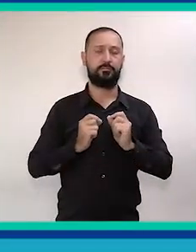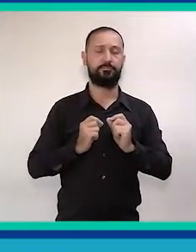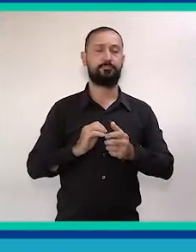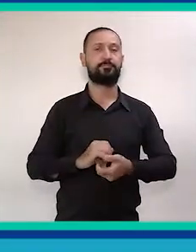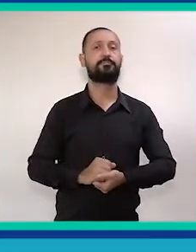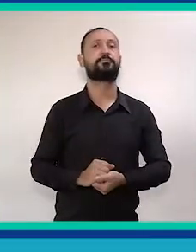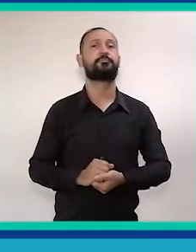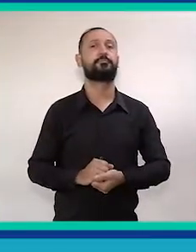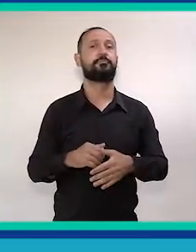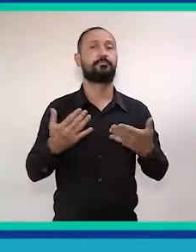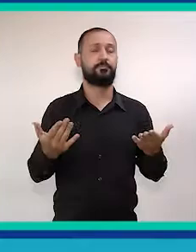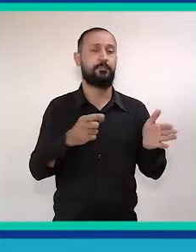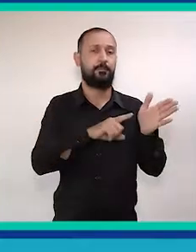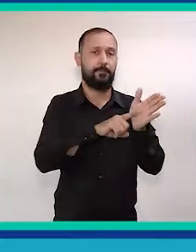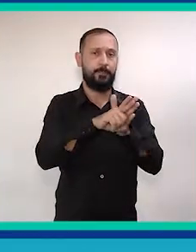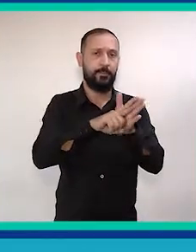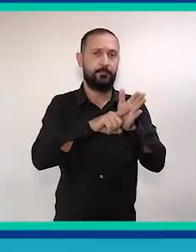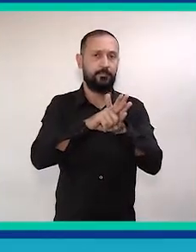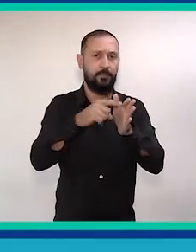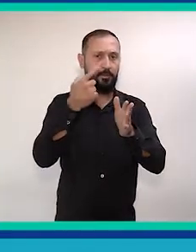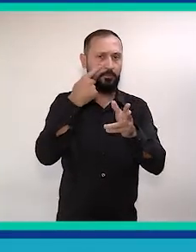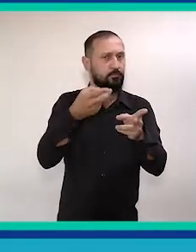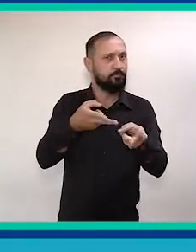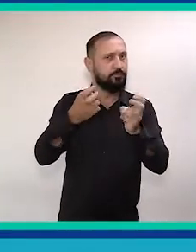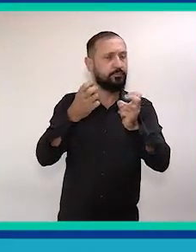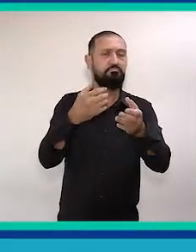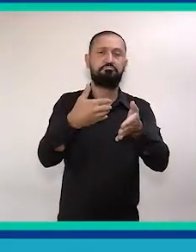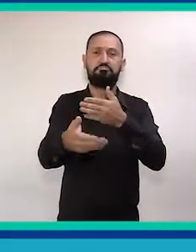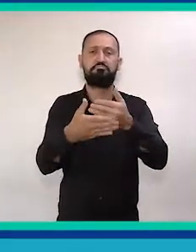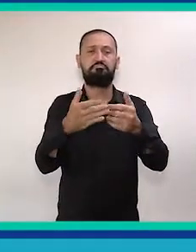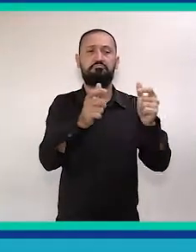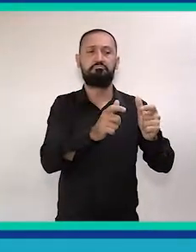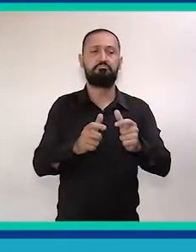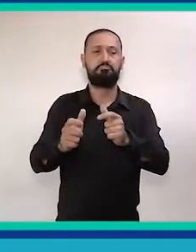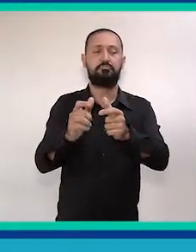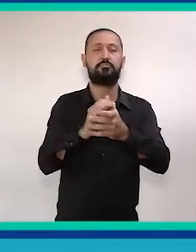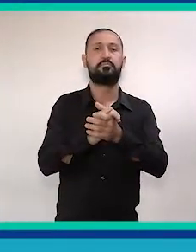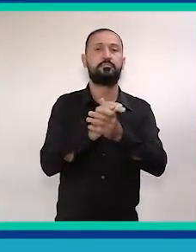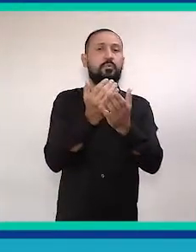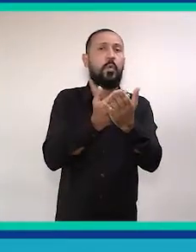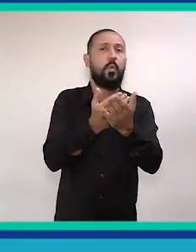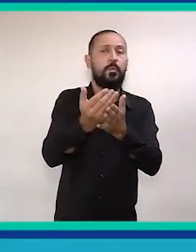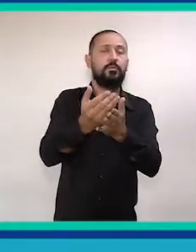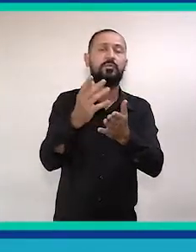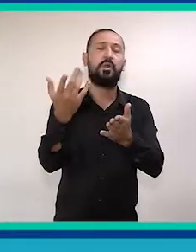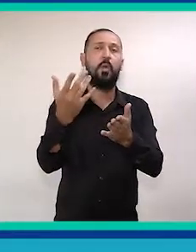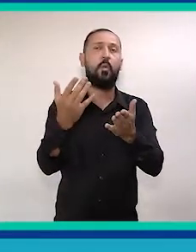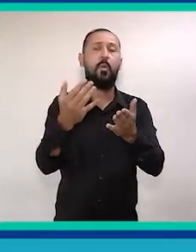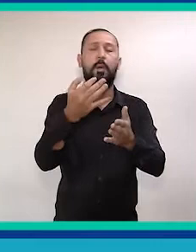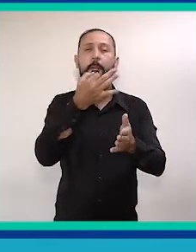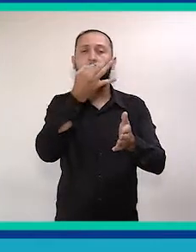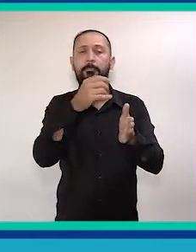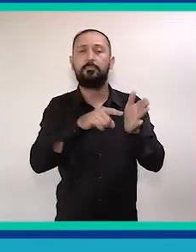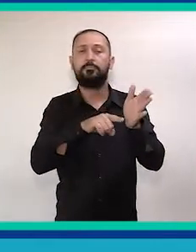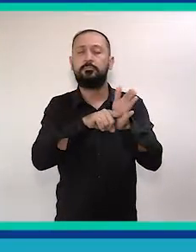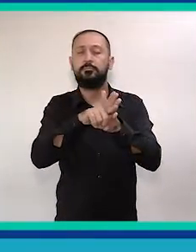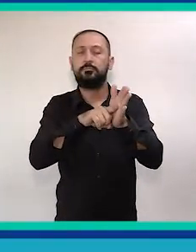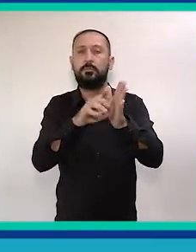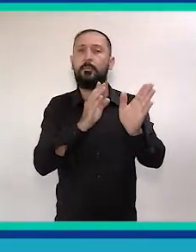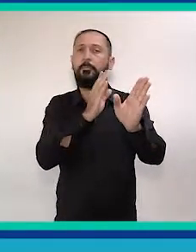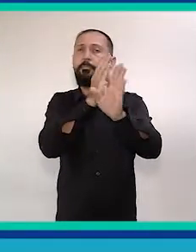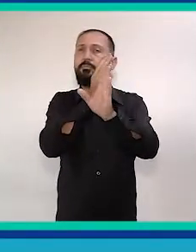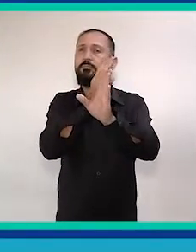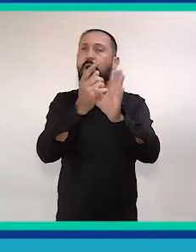câncer. Bom, como toda pesquisa, então, pelo que eu percebi, acho que independente da área, vocês partiram de algum indício,